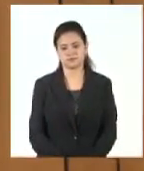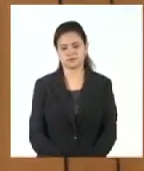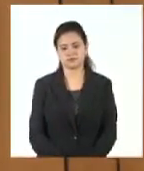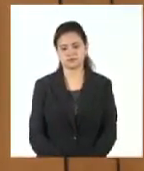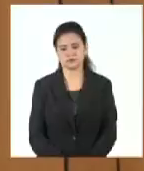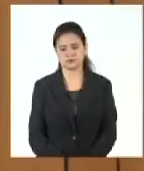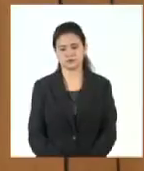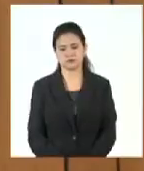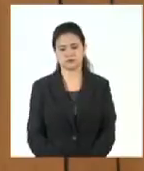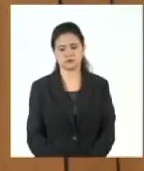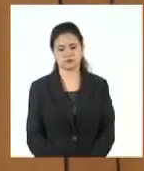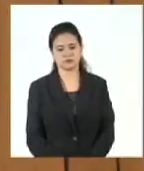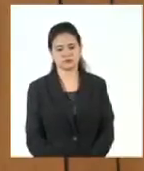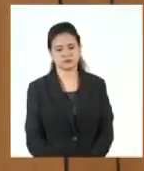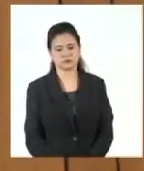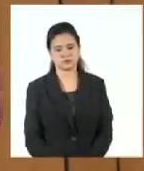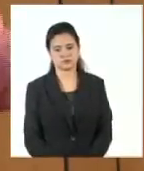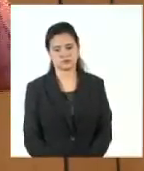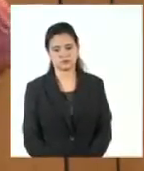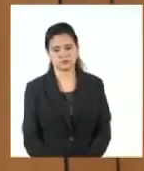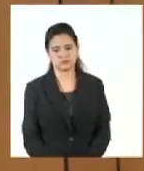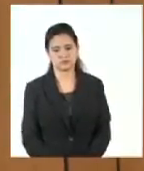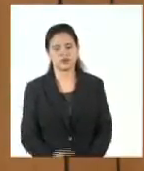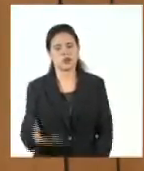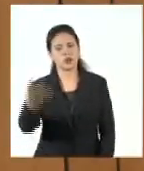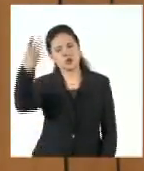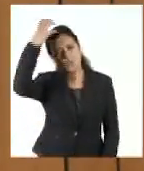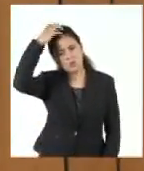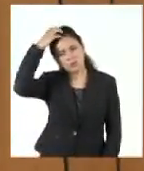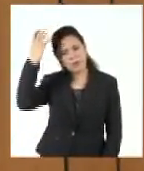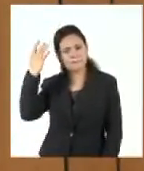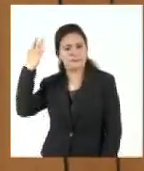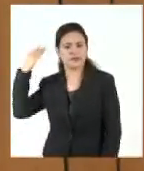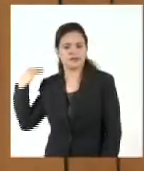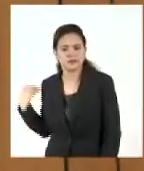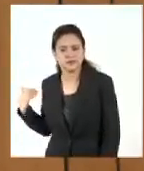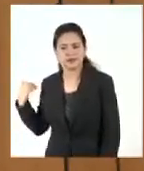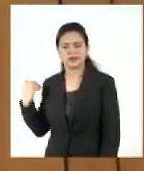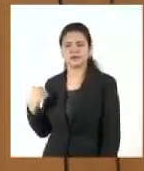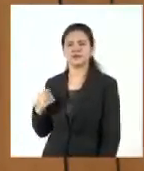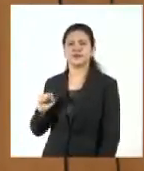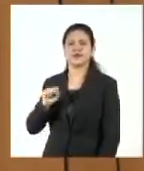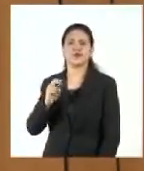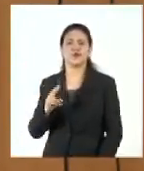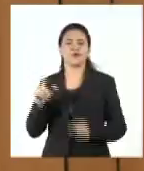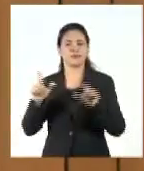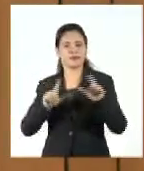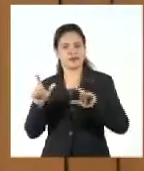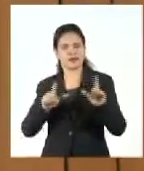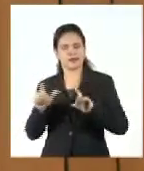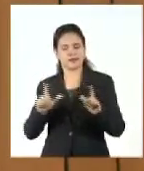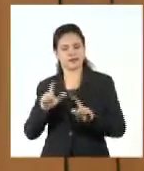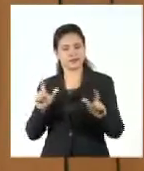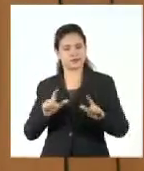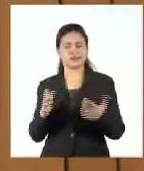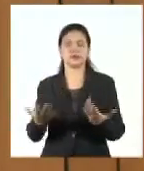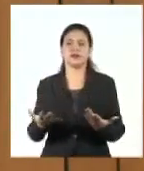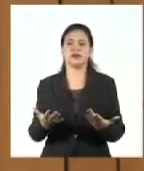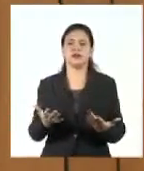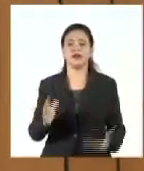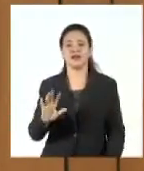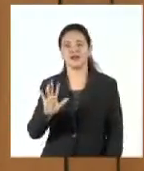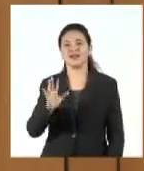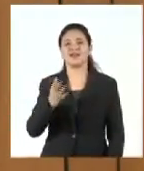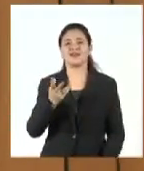ao passado, ou jogando a bola para frente, culpando a mídia, vai continuar acontecendo o